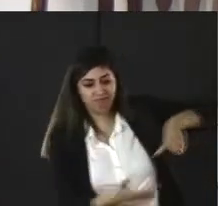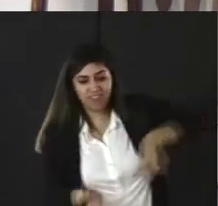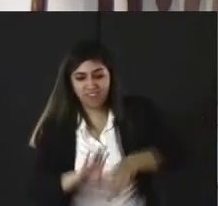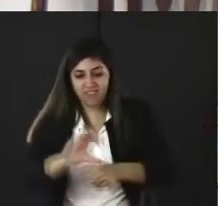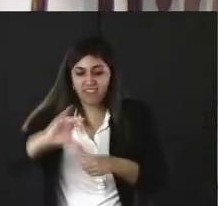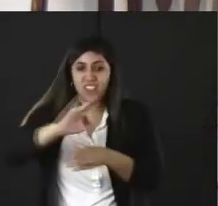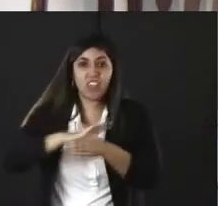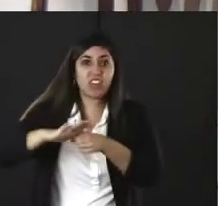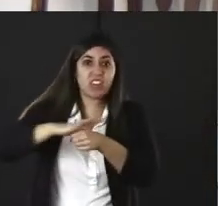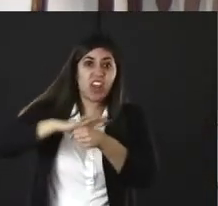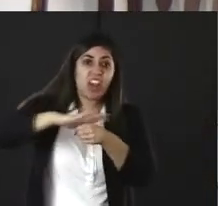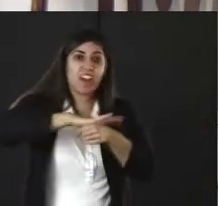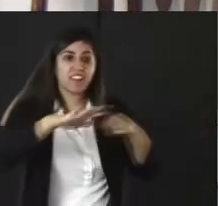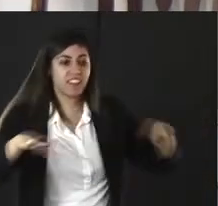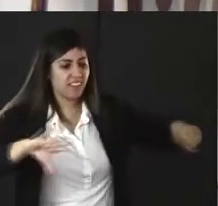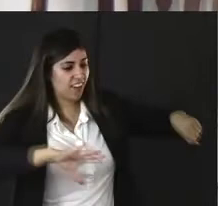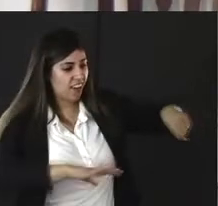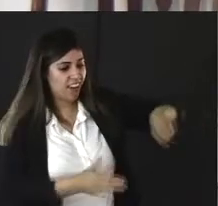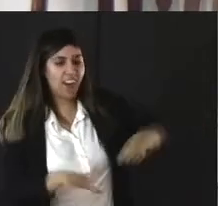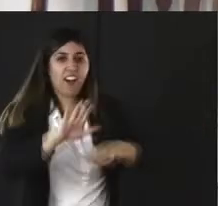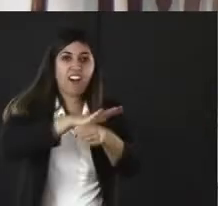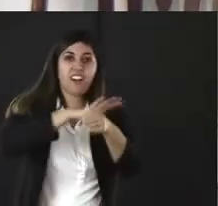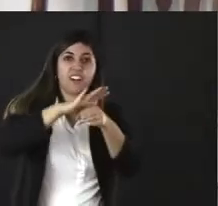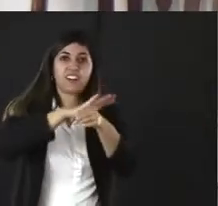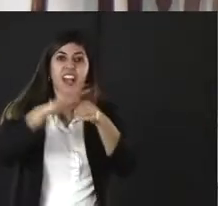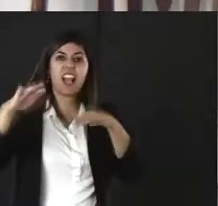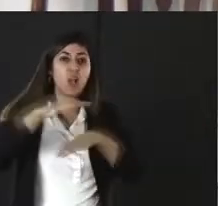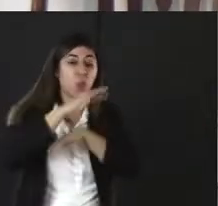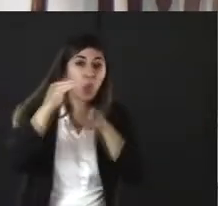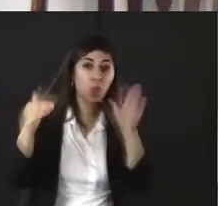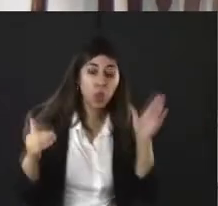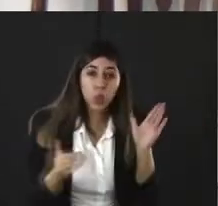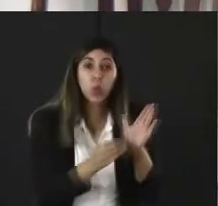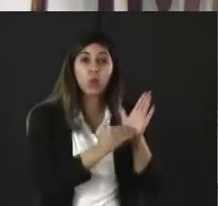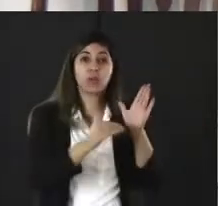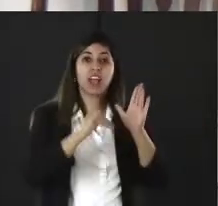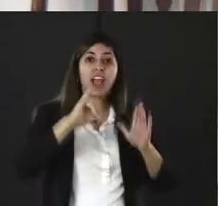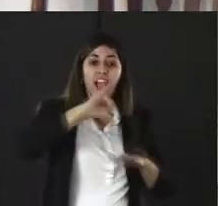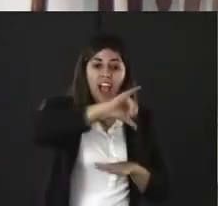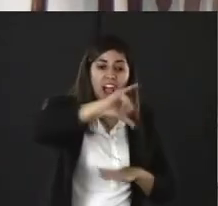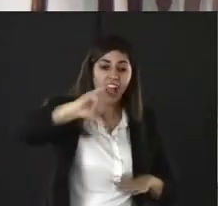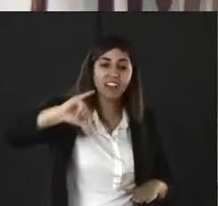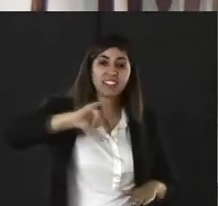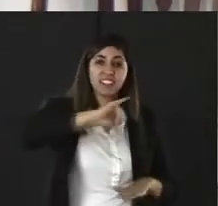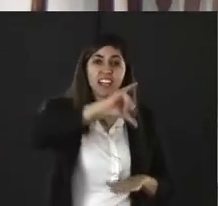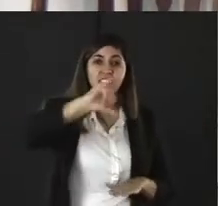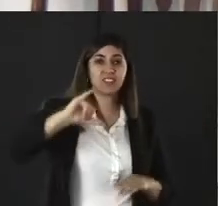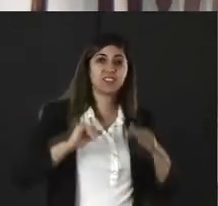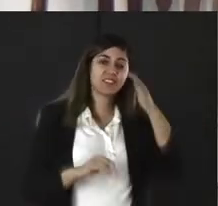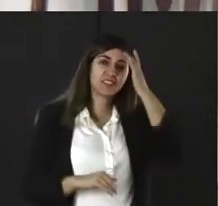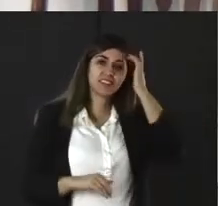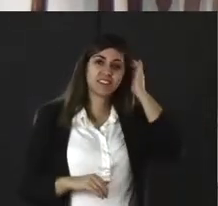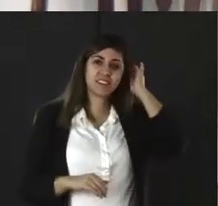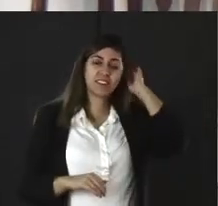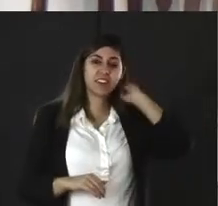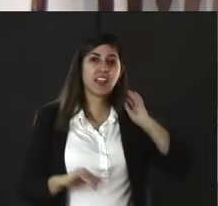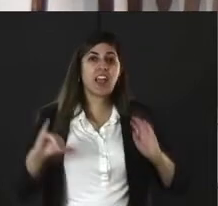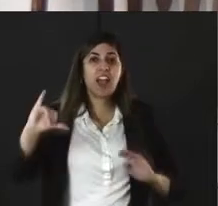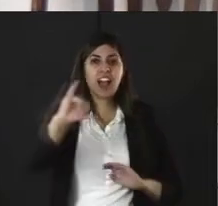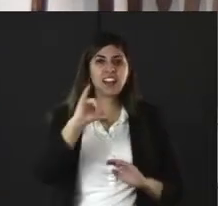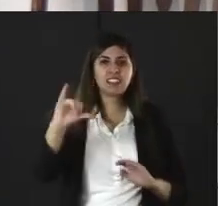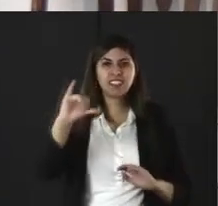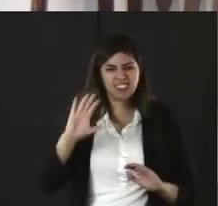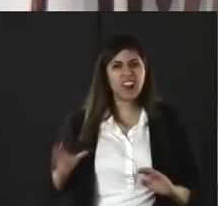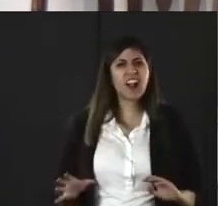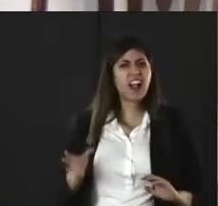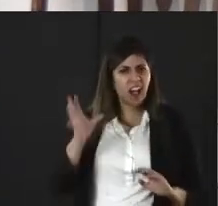vasilha após vasilha enchendo-se de azeite porque azeite era o valor na época